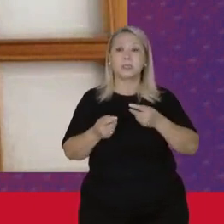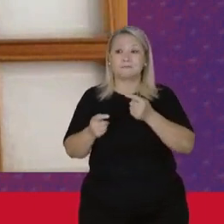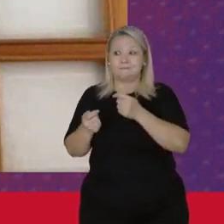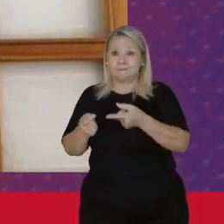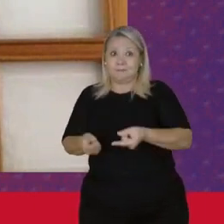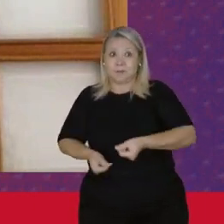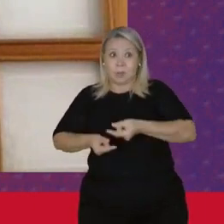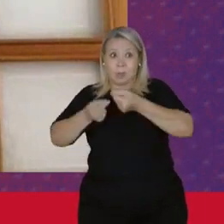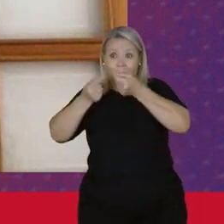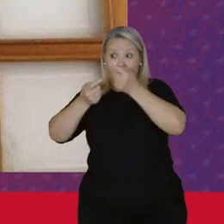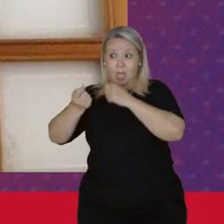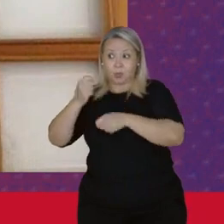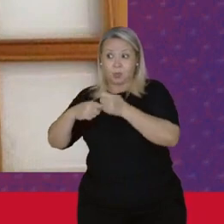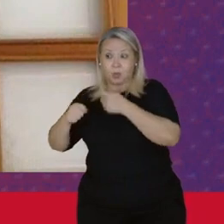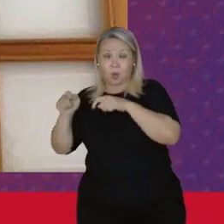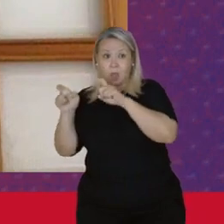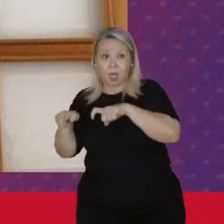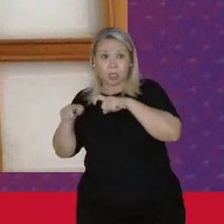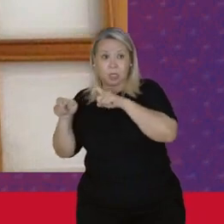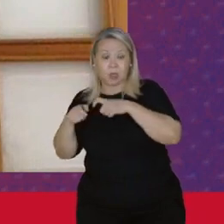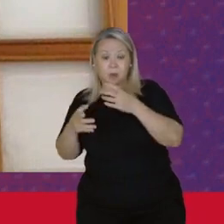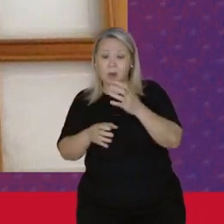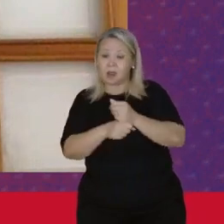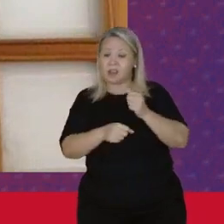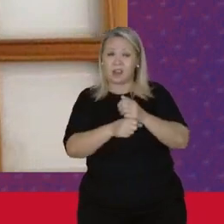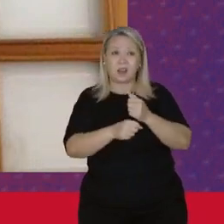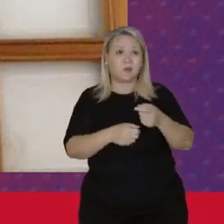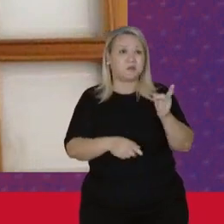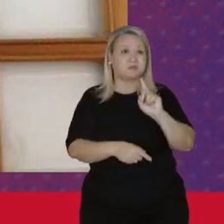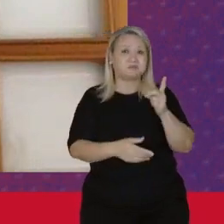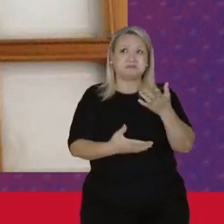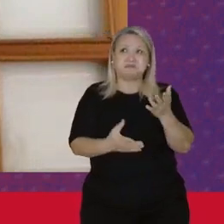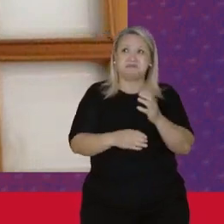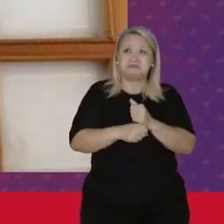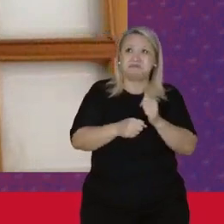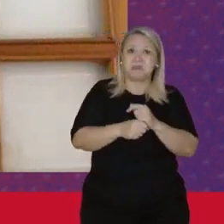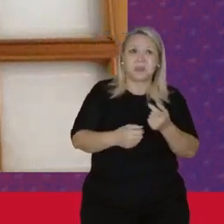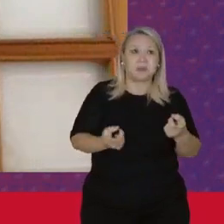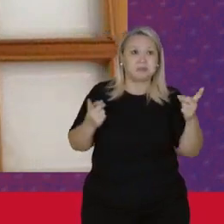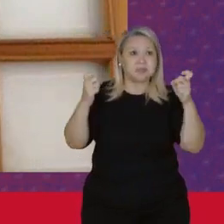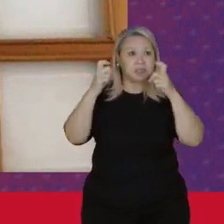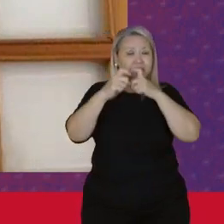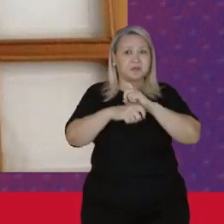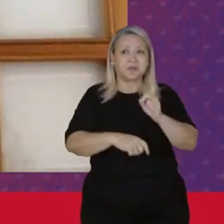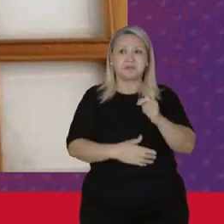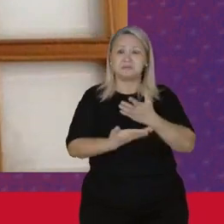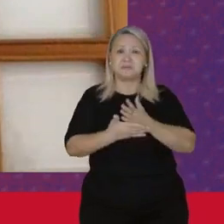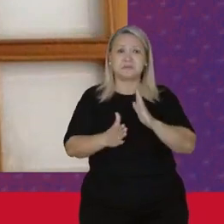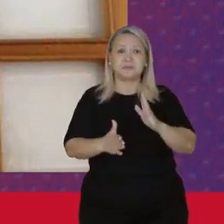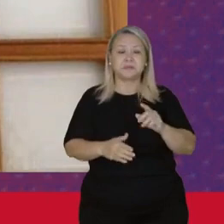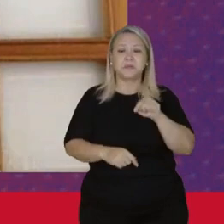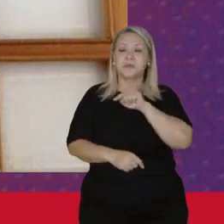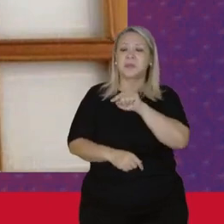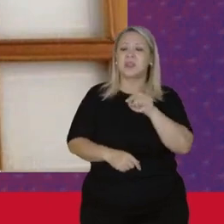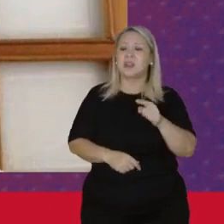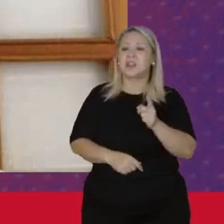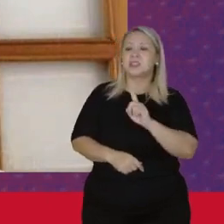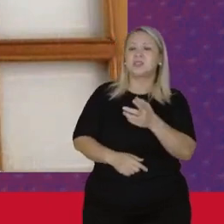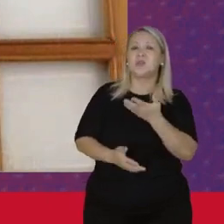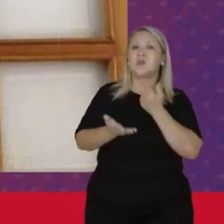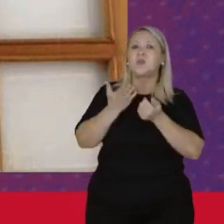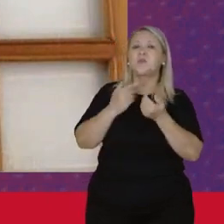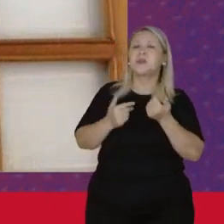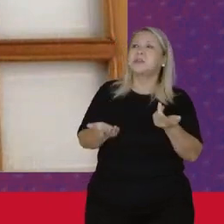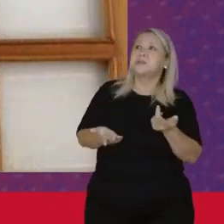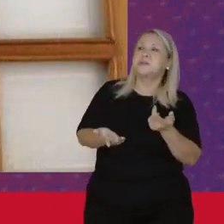agronegócio. Alguma coisa está errada, a conta não está fechando, né? Um pouco, isso não é comida, um pouco para onde que está